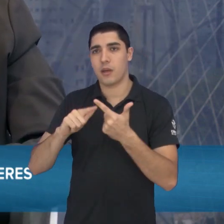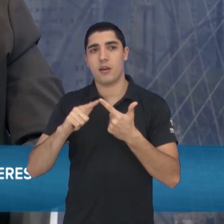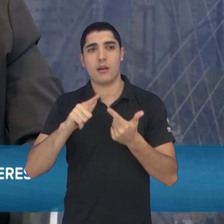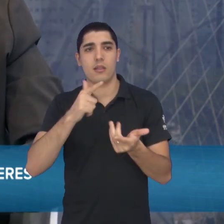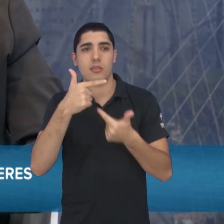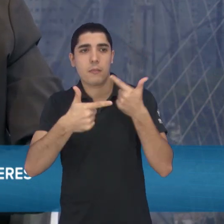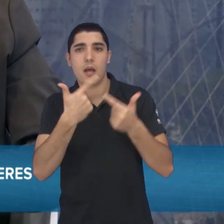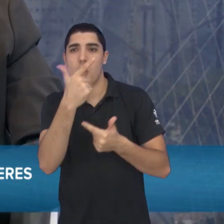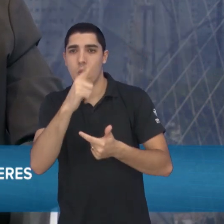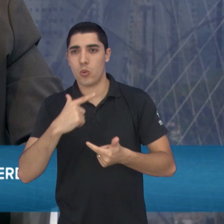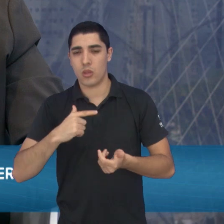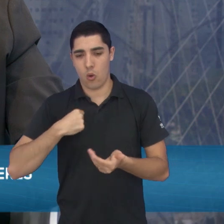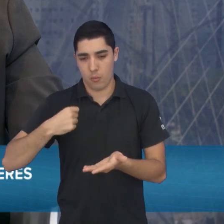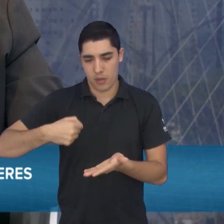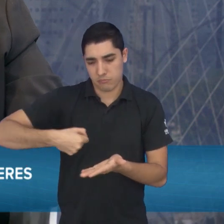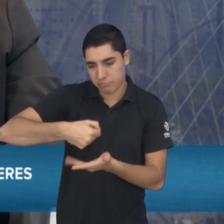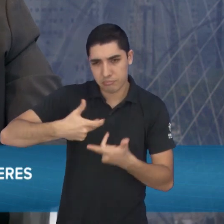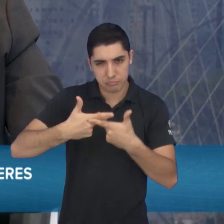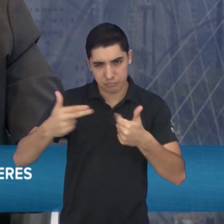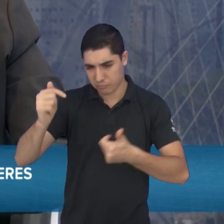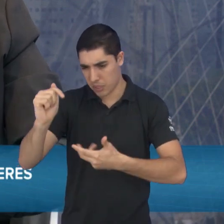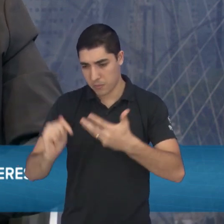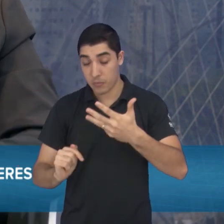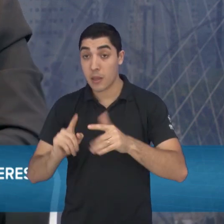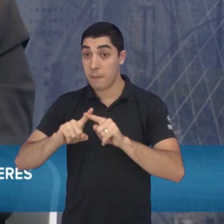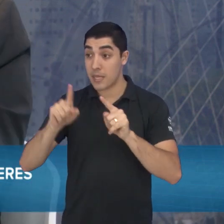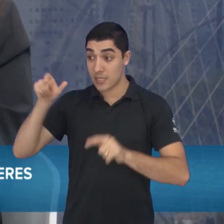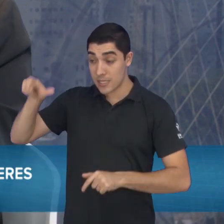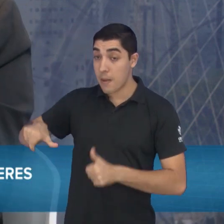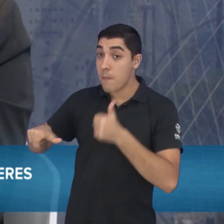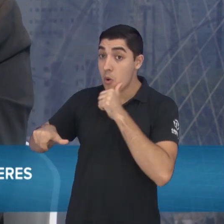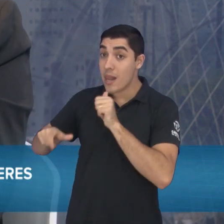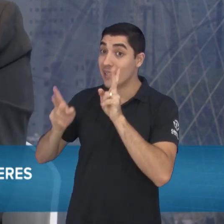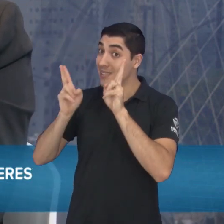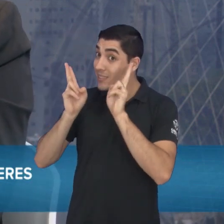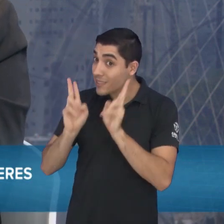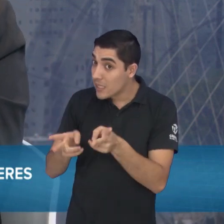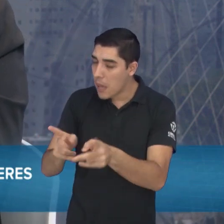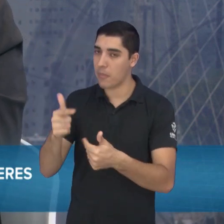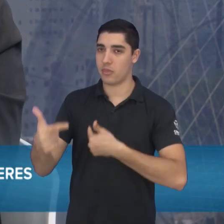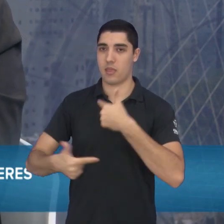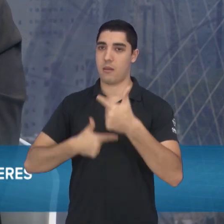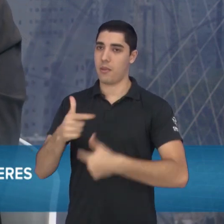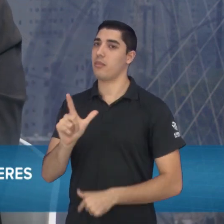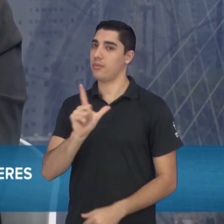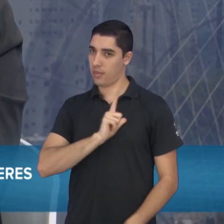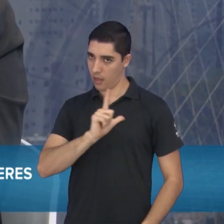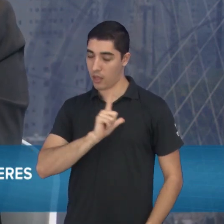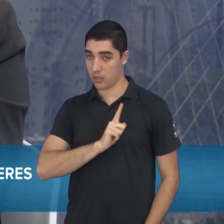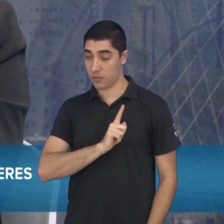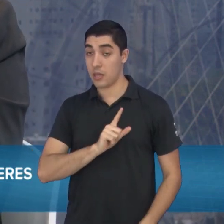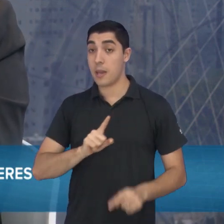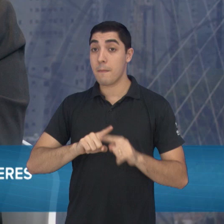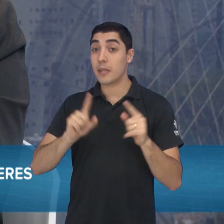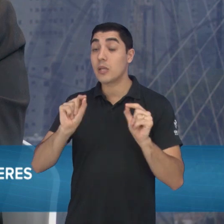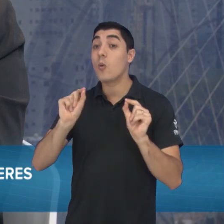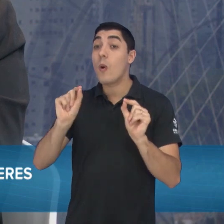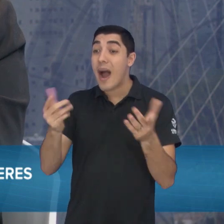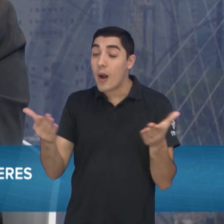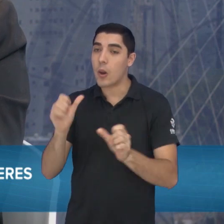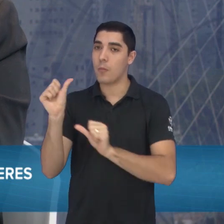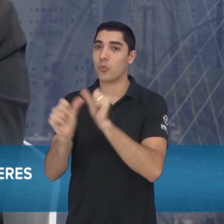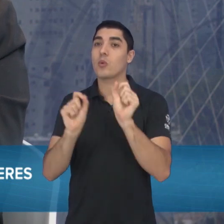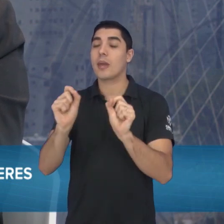das mulheres, ele sempre existiu, ele não começou agora. Mas algo muito importante mudou: o desejo,